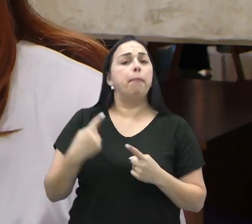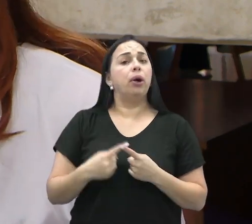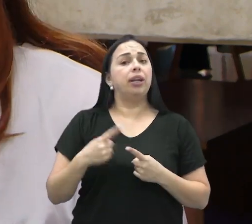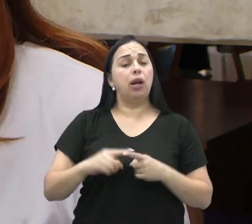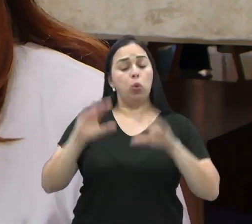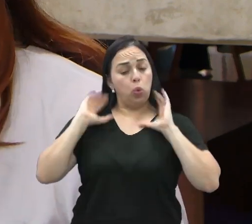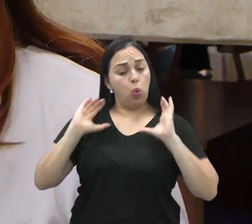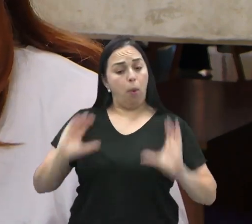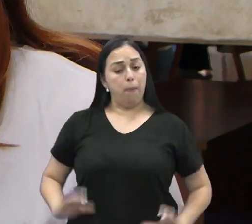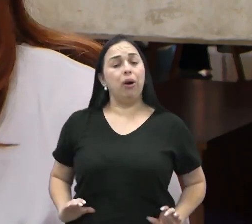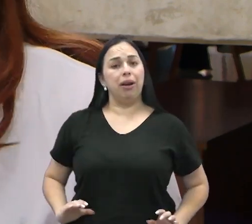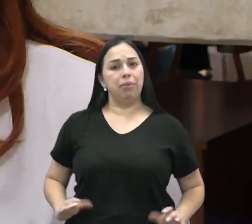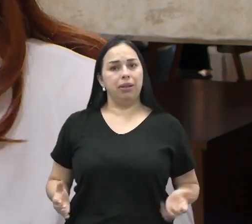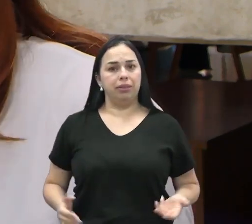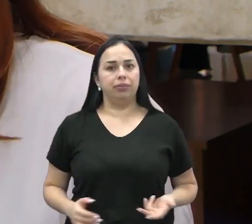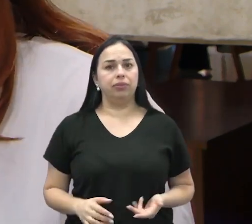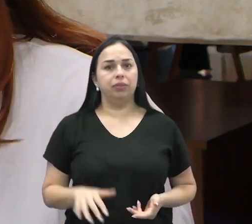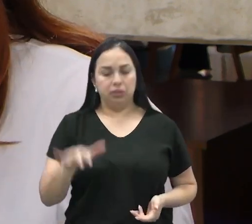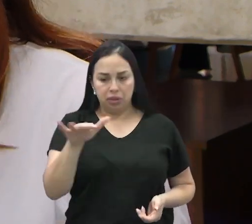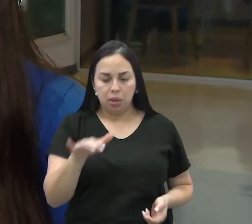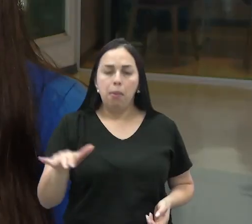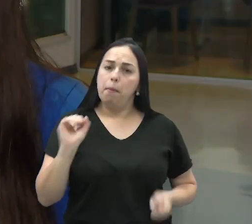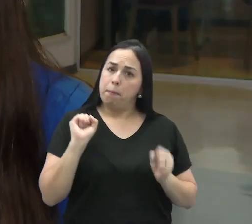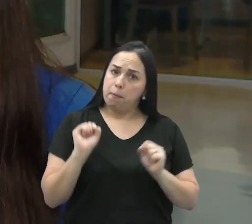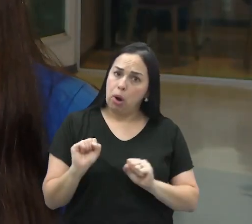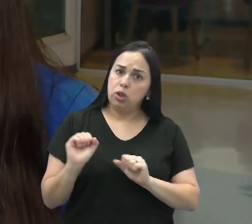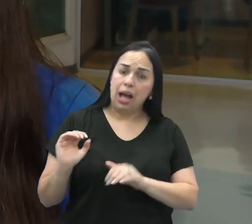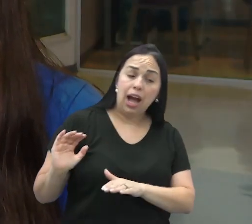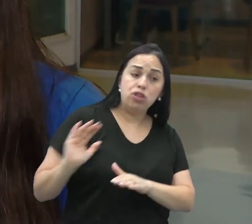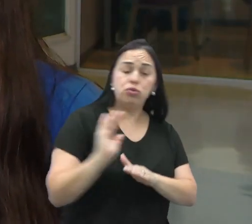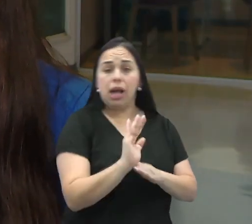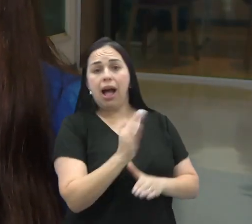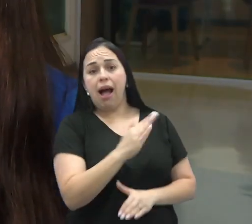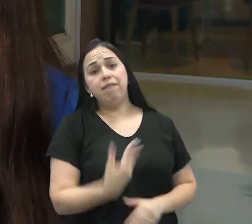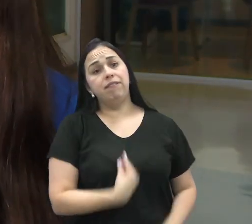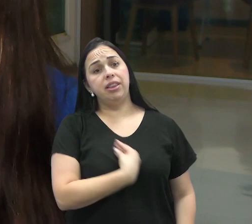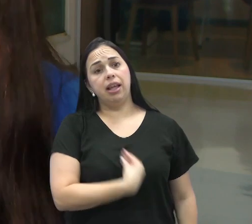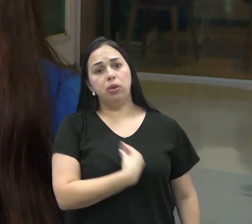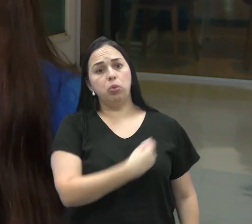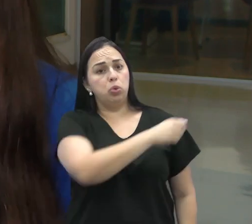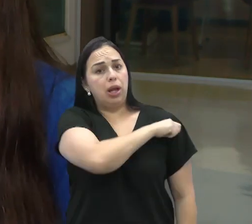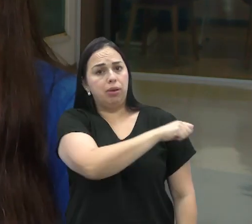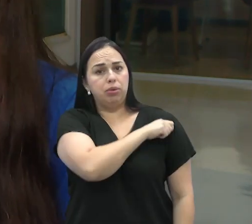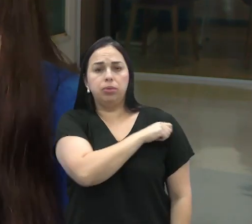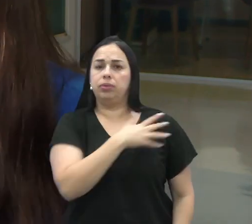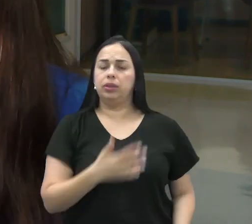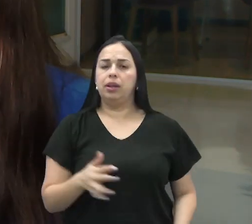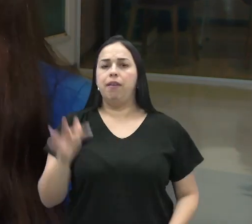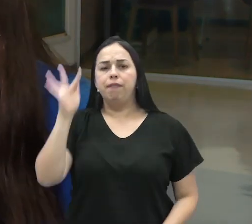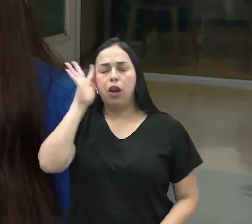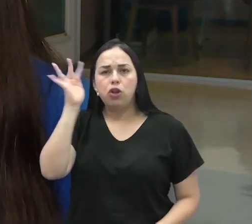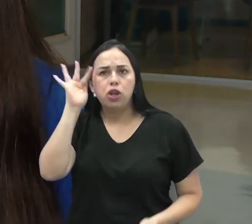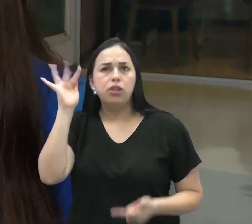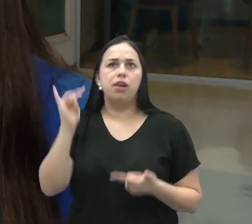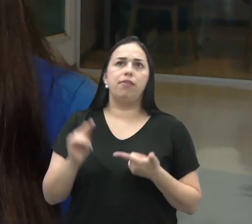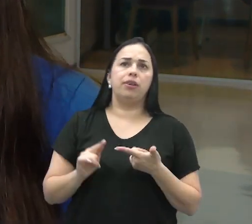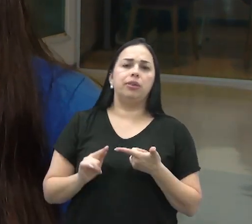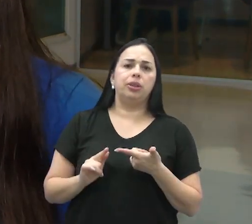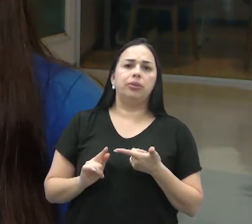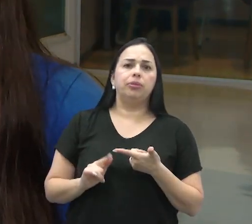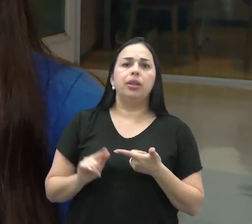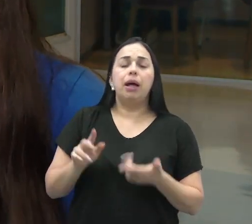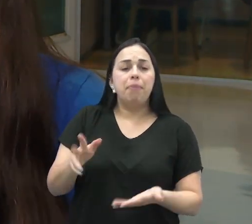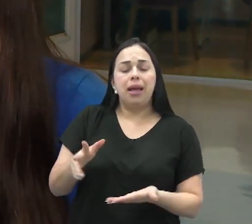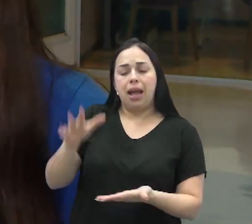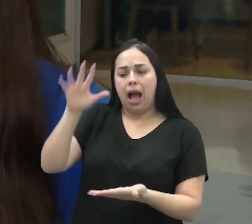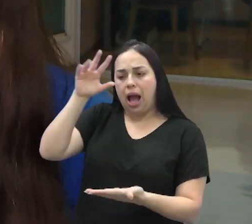para a formação da pessoa, do senso crítico dela. Humanas pode servir muito para a vida dos alunos no geral, por exemplo,